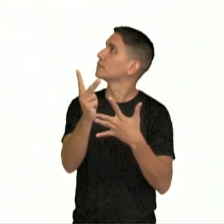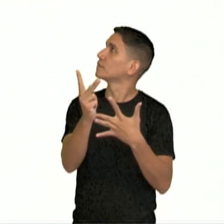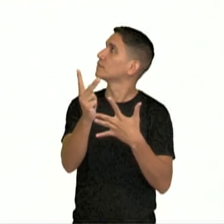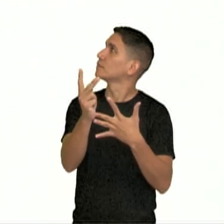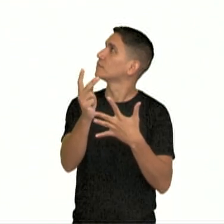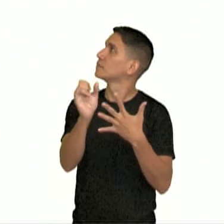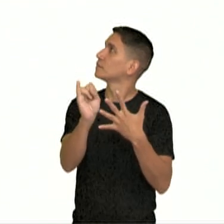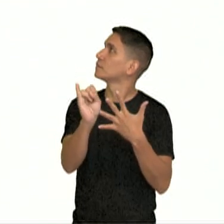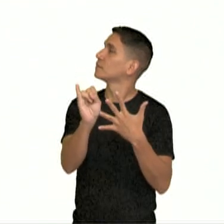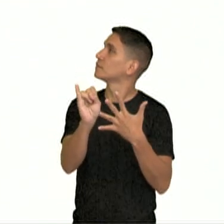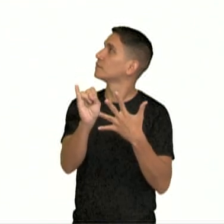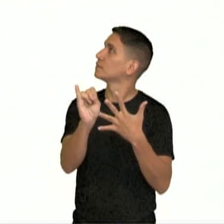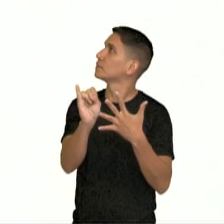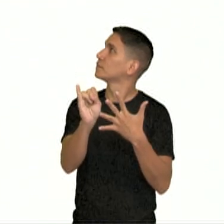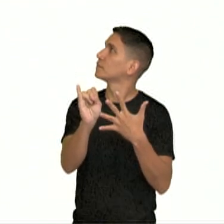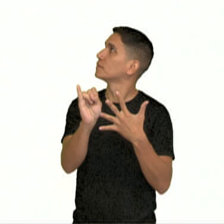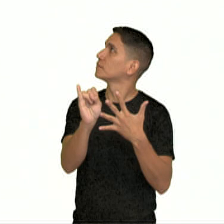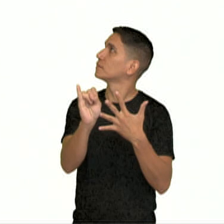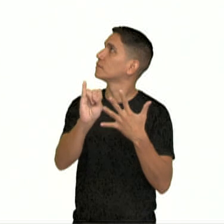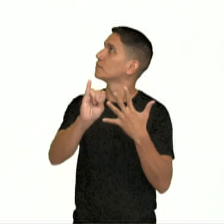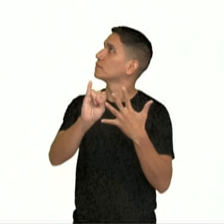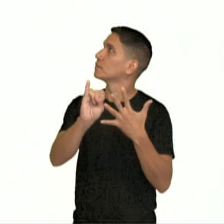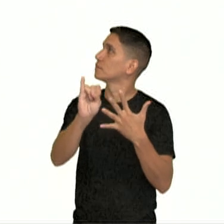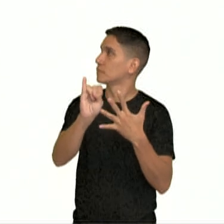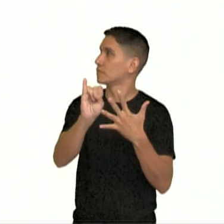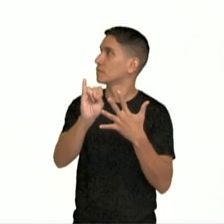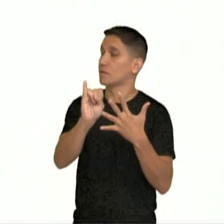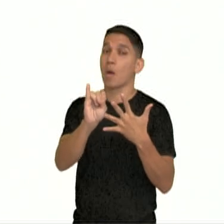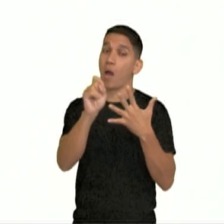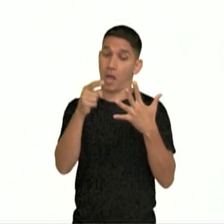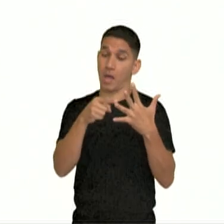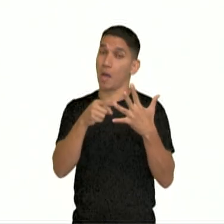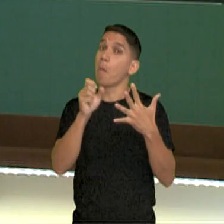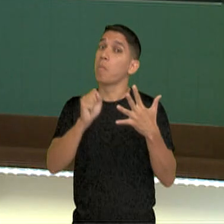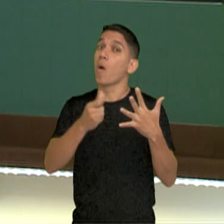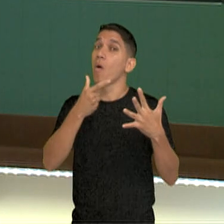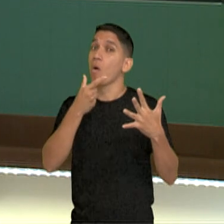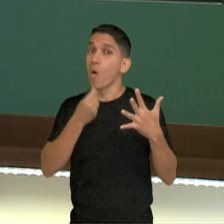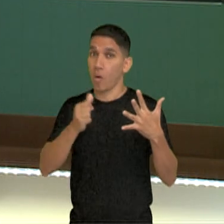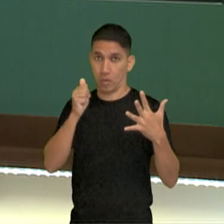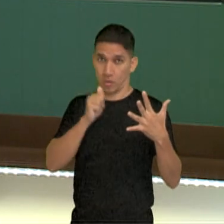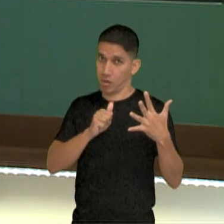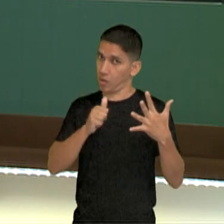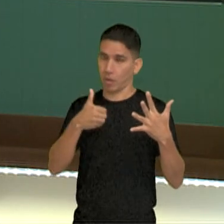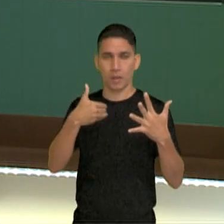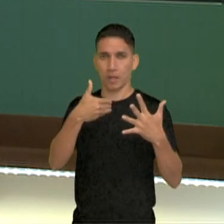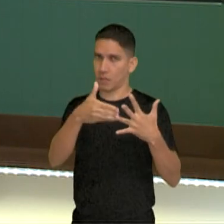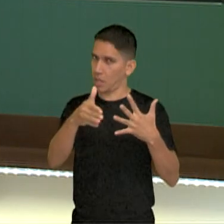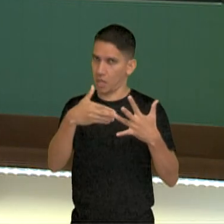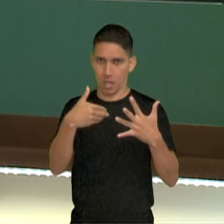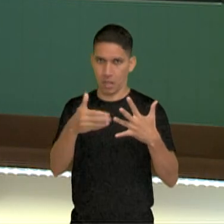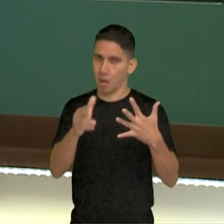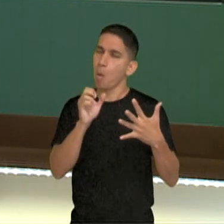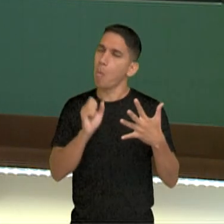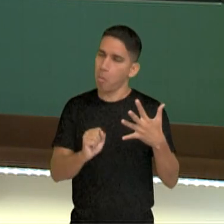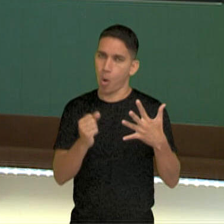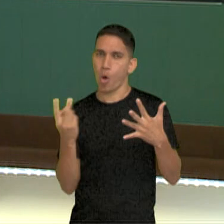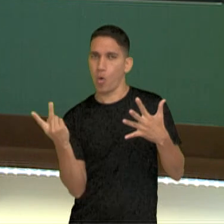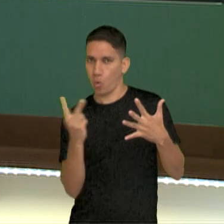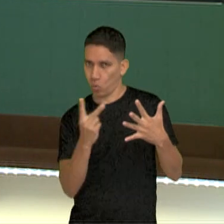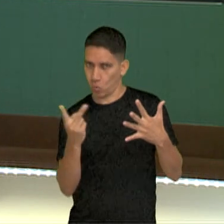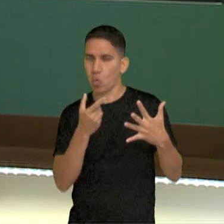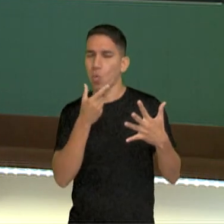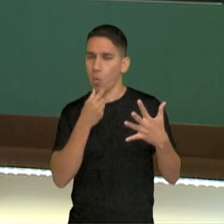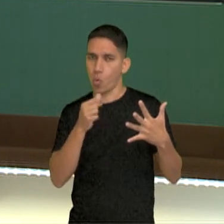avô. Cousin, primo ou prima. Como vocês sabem, a palavra cousin, ela pode se referir tanto ao masculino como